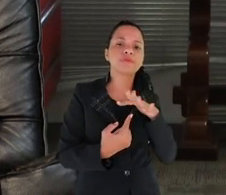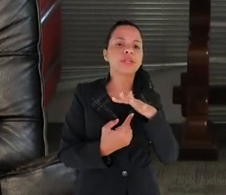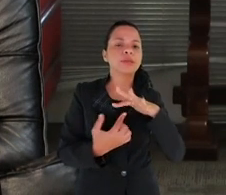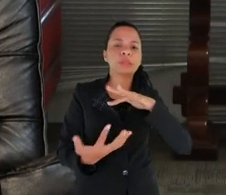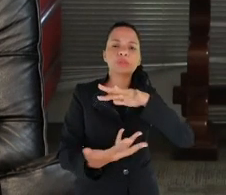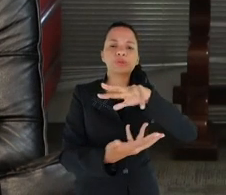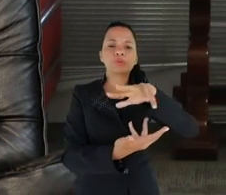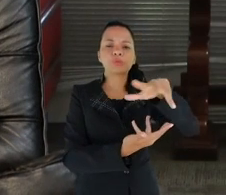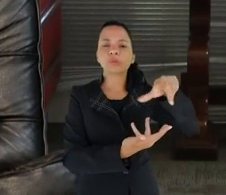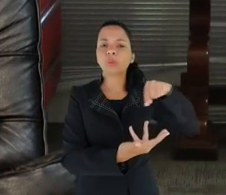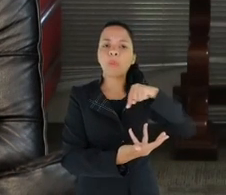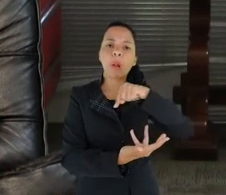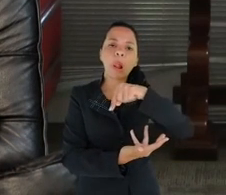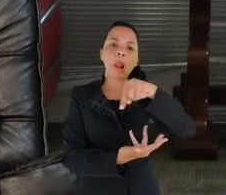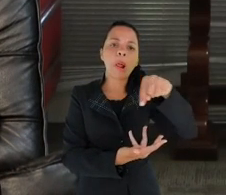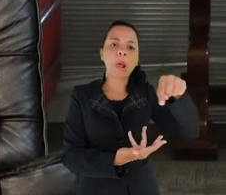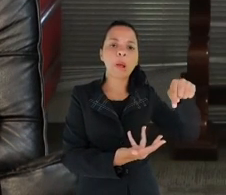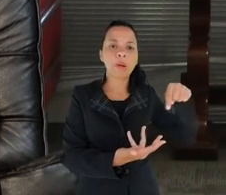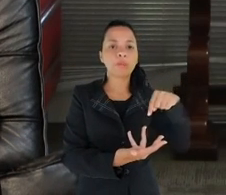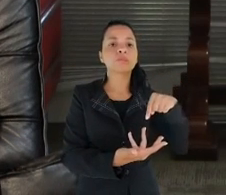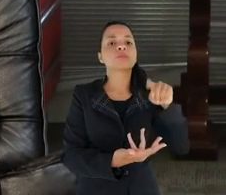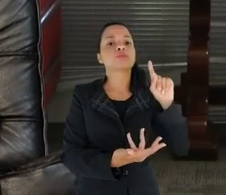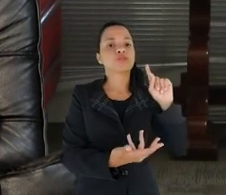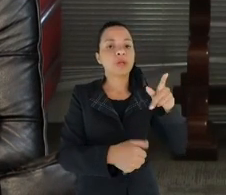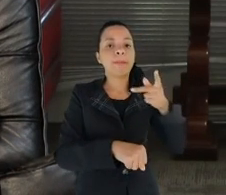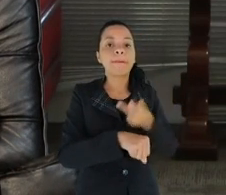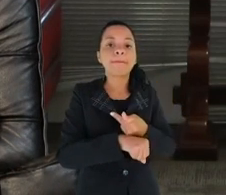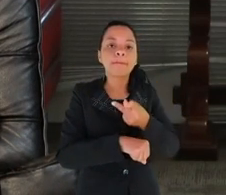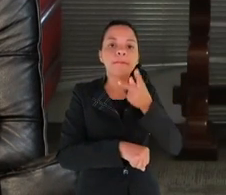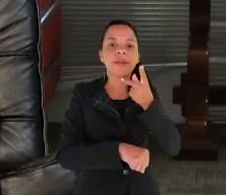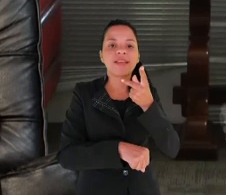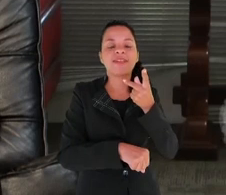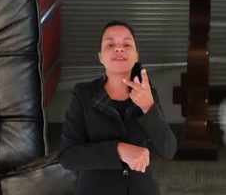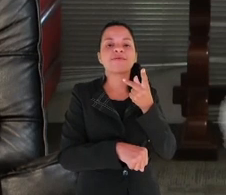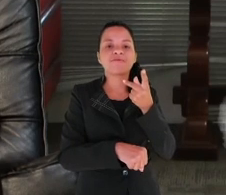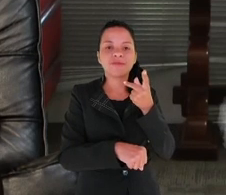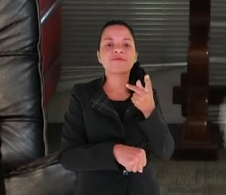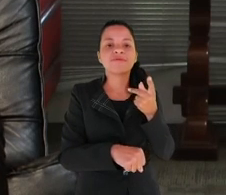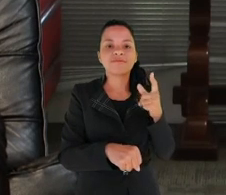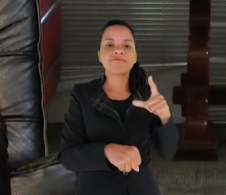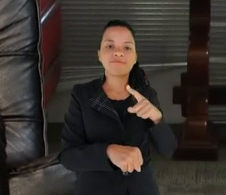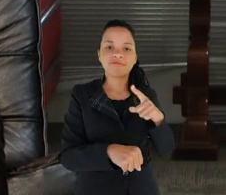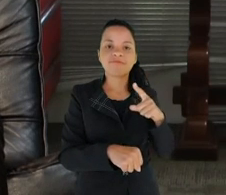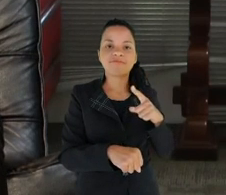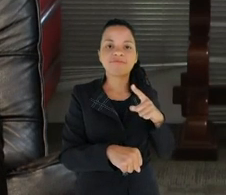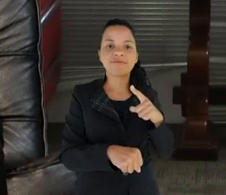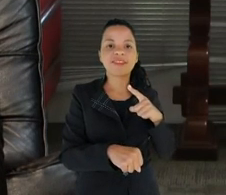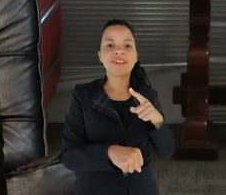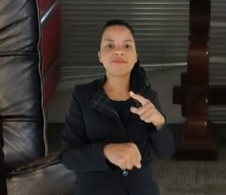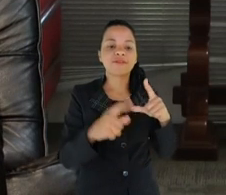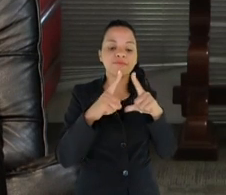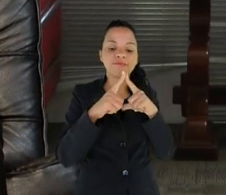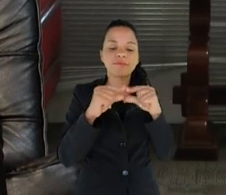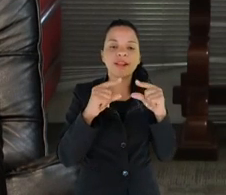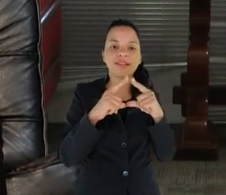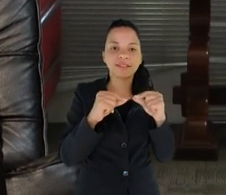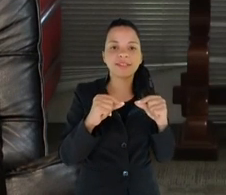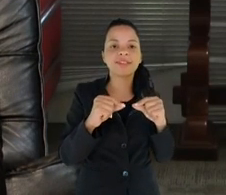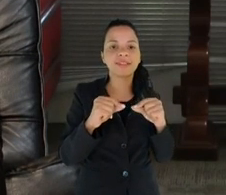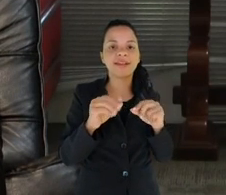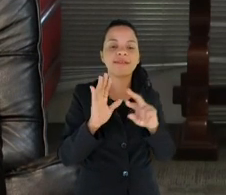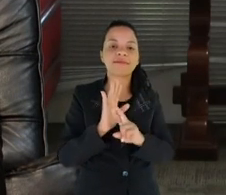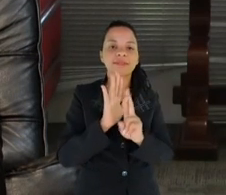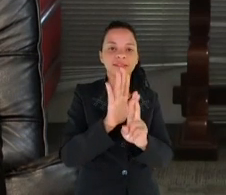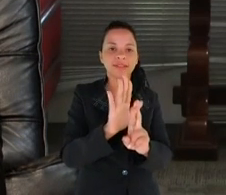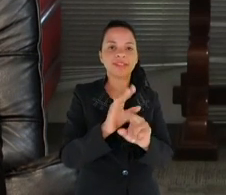de diversos prêmios, como o Cidadã de Ouro e o Prêmio Ser Humano, Brasília e Brasil. É a 4ª vez